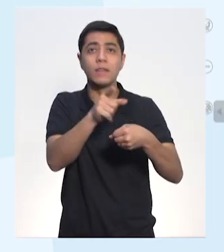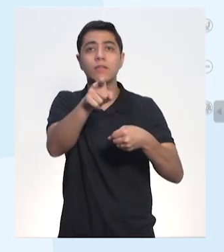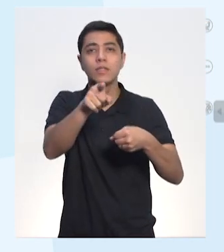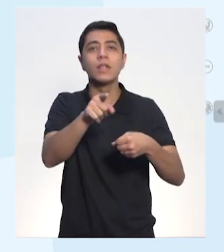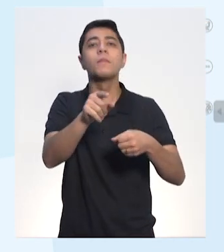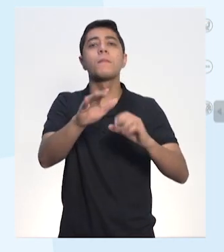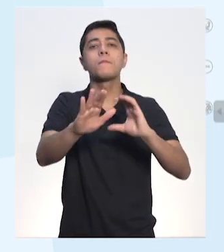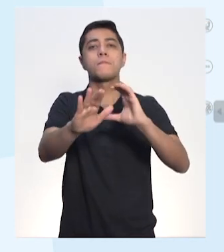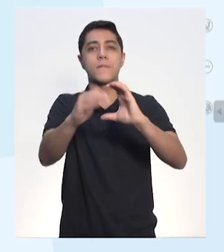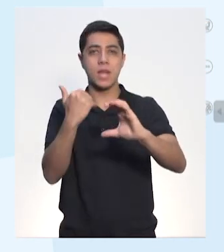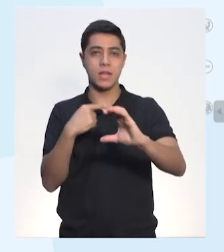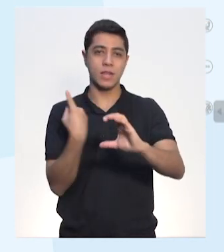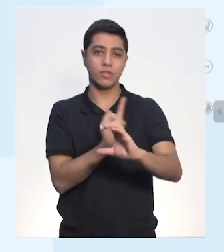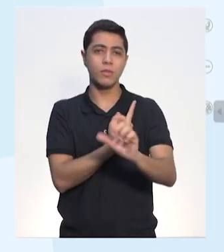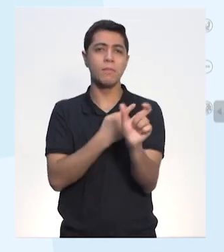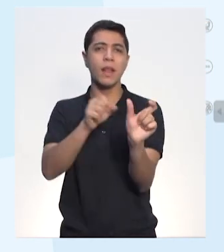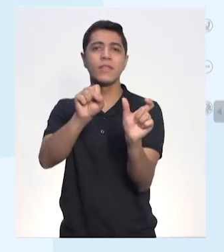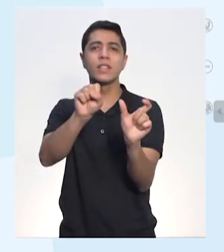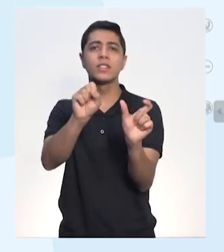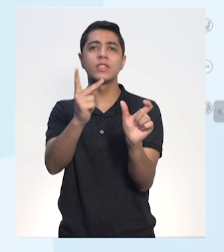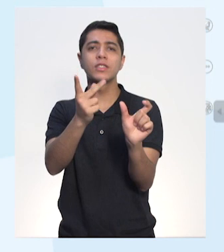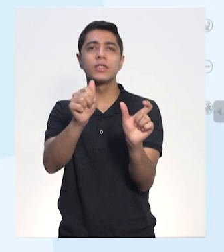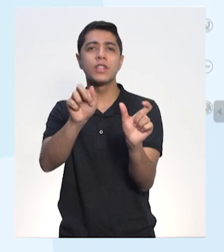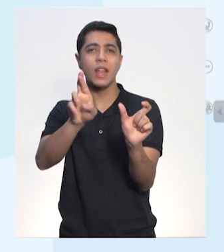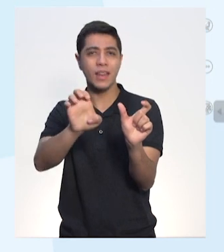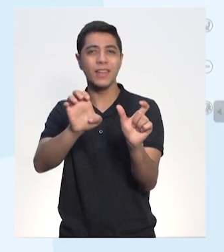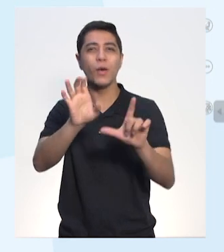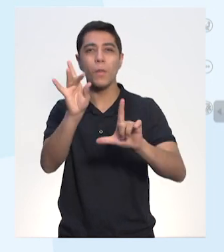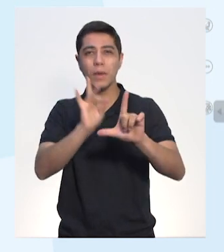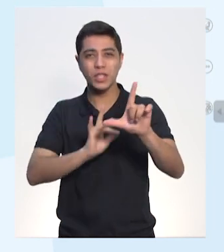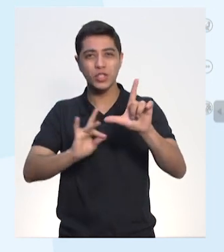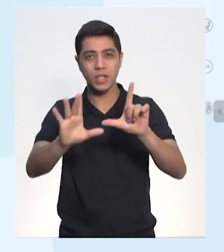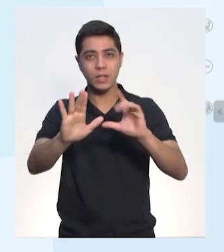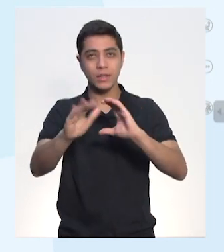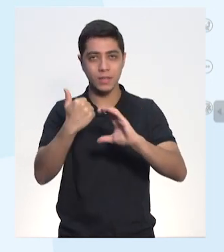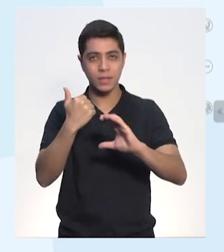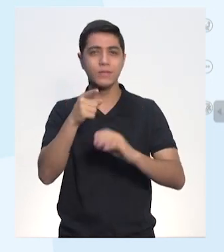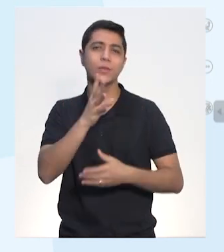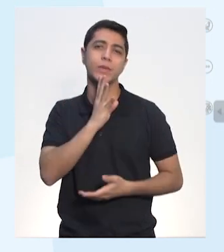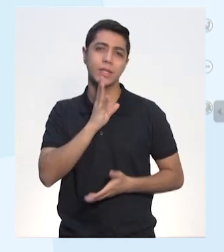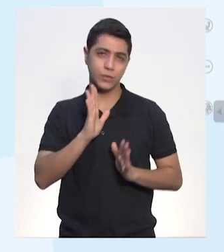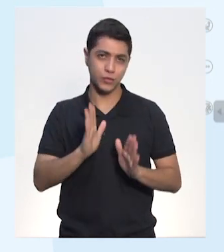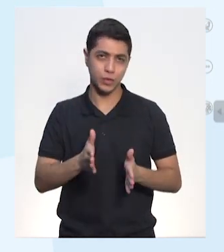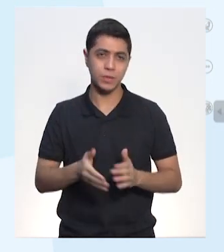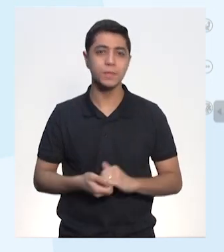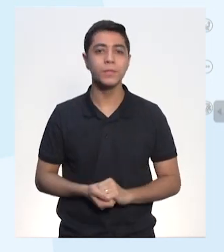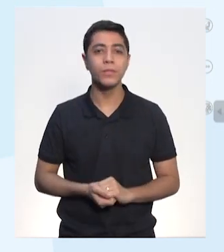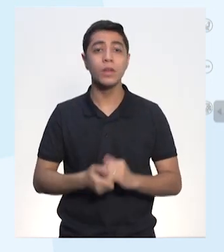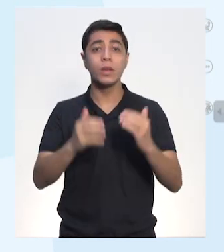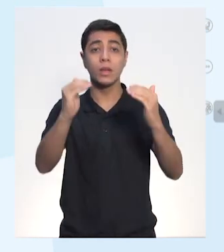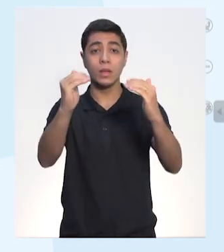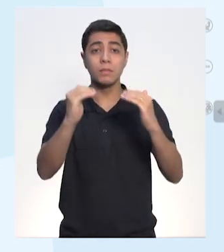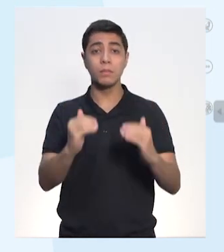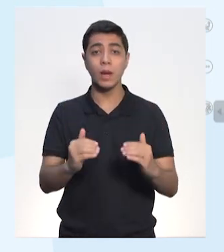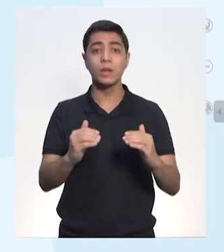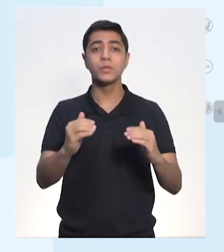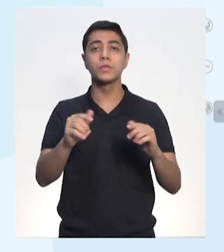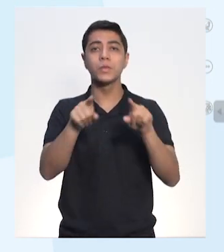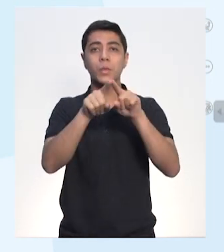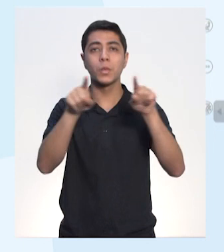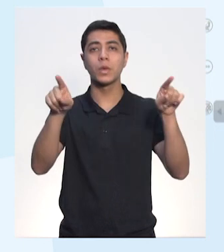claro. Fill the lab report about the experiment. Complete o quadro abaixo, né, com a